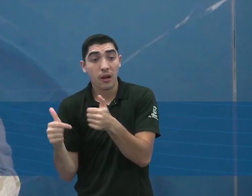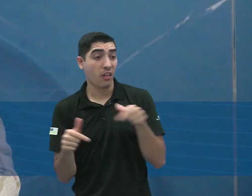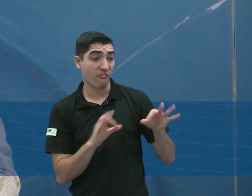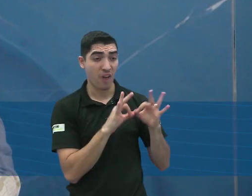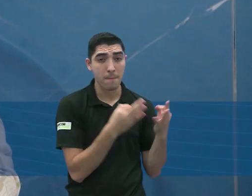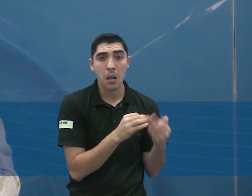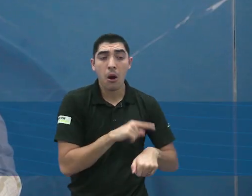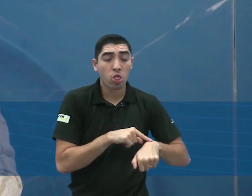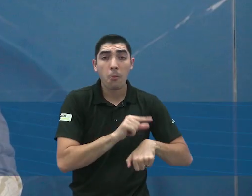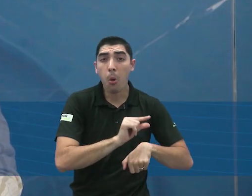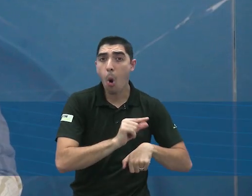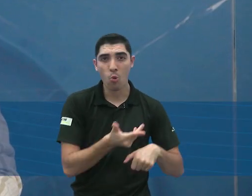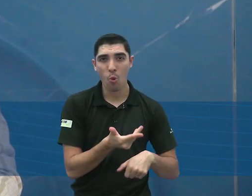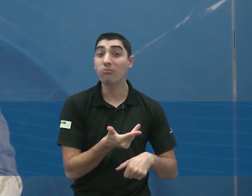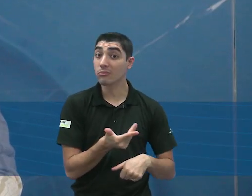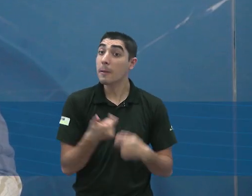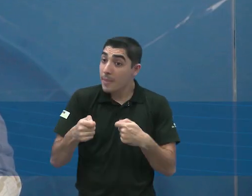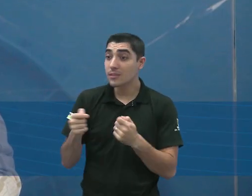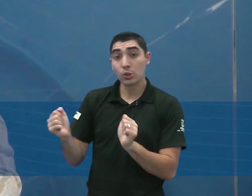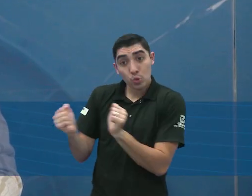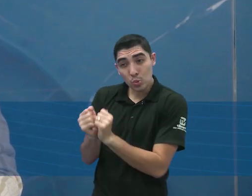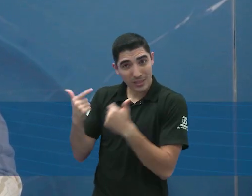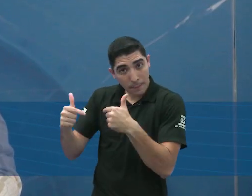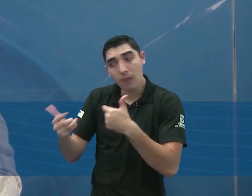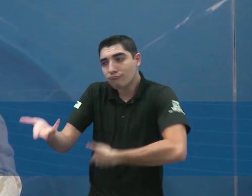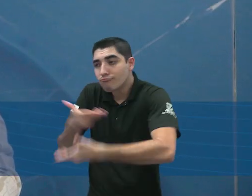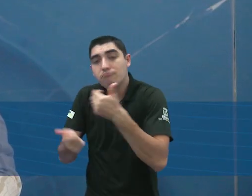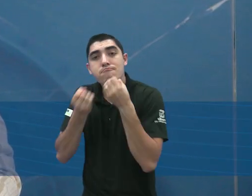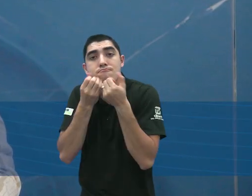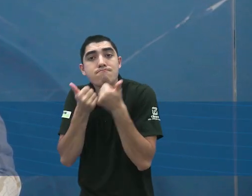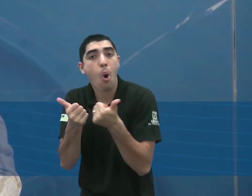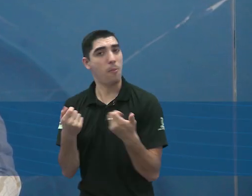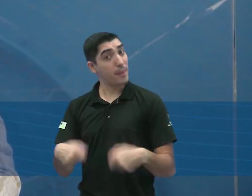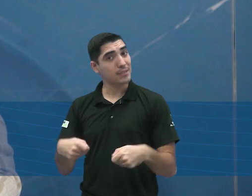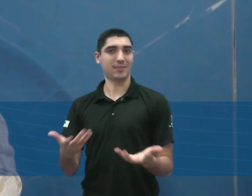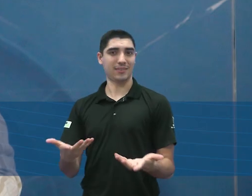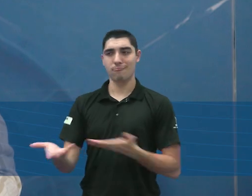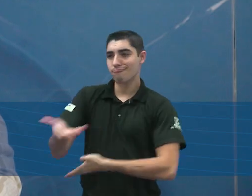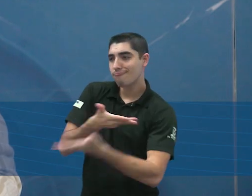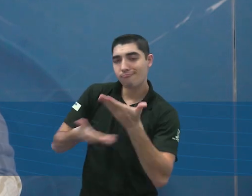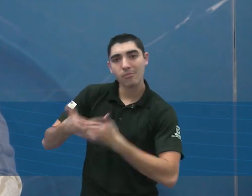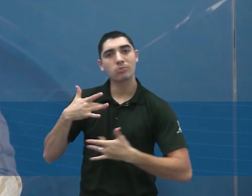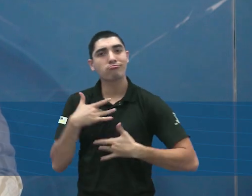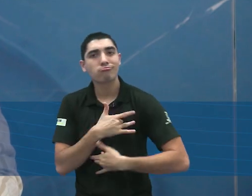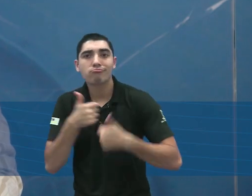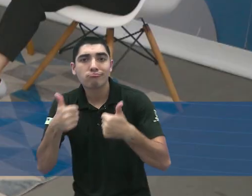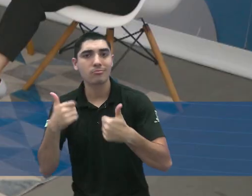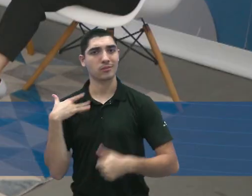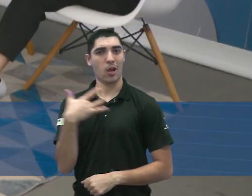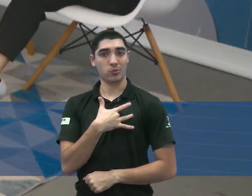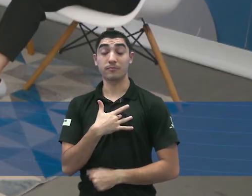nossa própria família. E isso precisa ser bom. Esse tempo precisa ser bom e essas relações precisam ser saudáveis. E para que